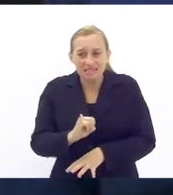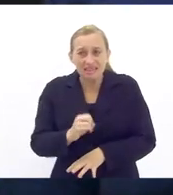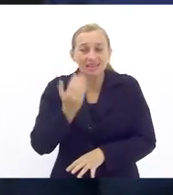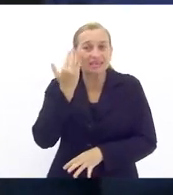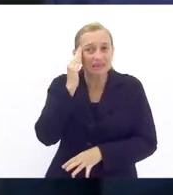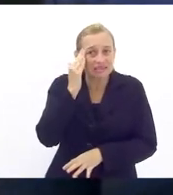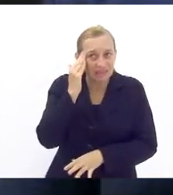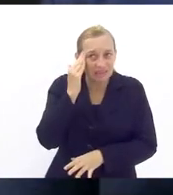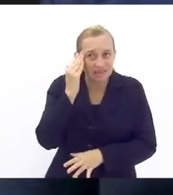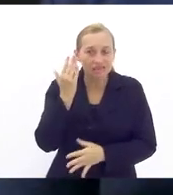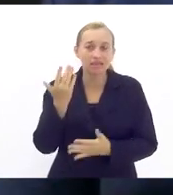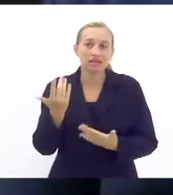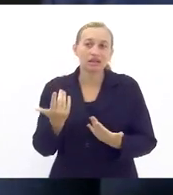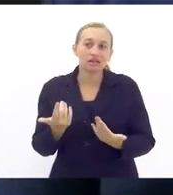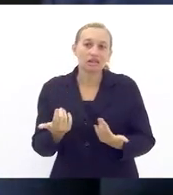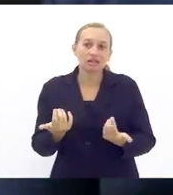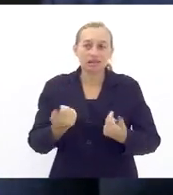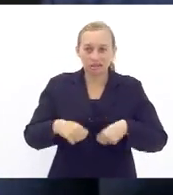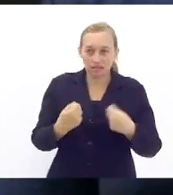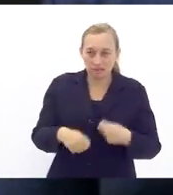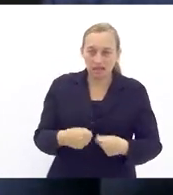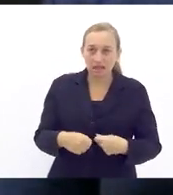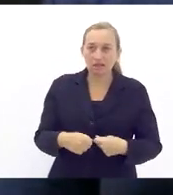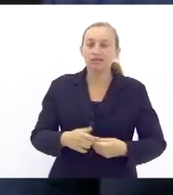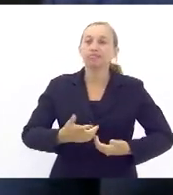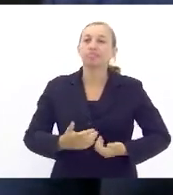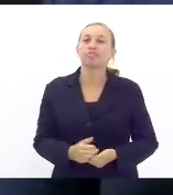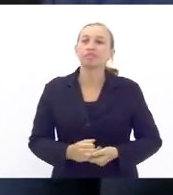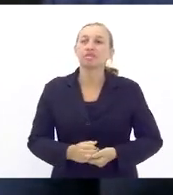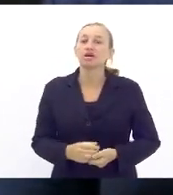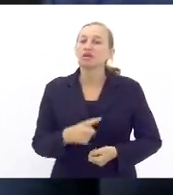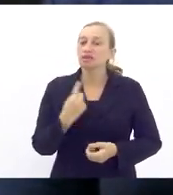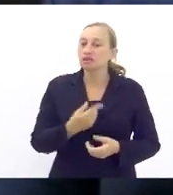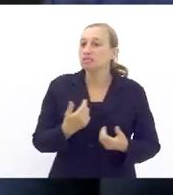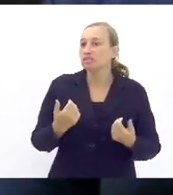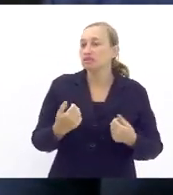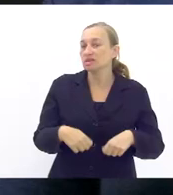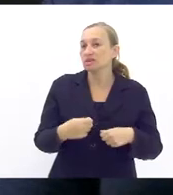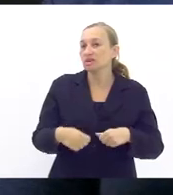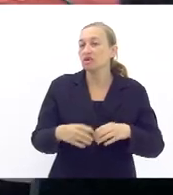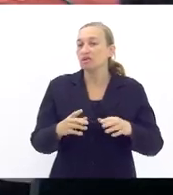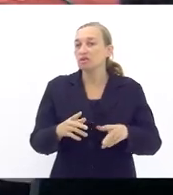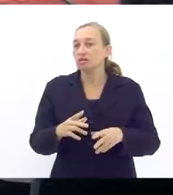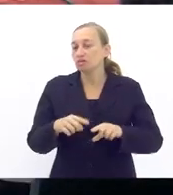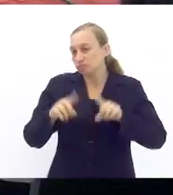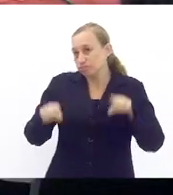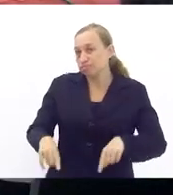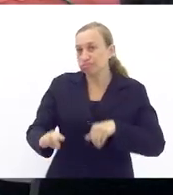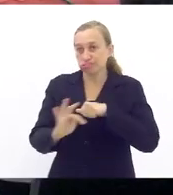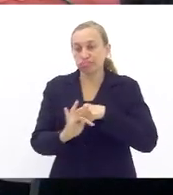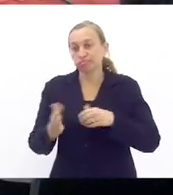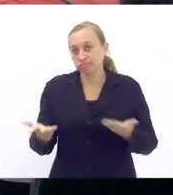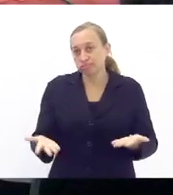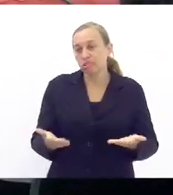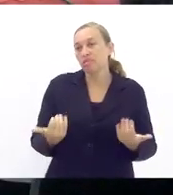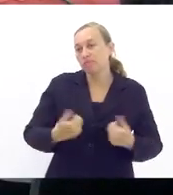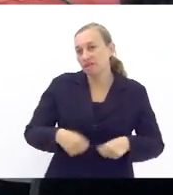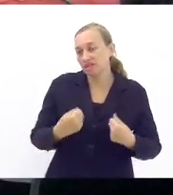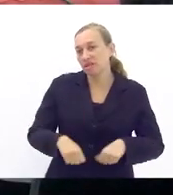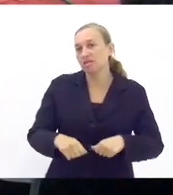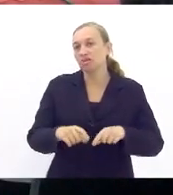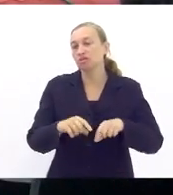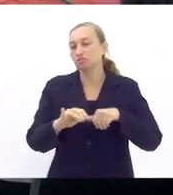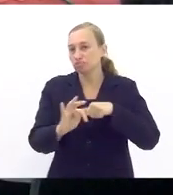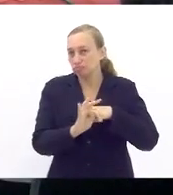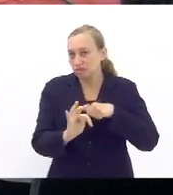especificidades do Martins Pena foi dito aqui que a gente tem carência de funcionários técnicos por exemplo a gente precisaria de um técnico